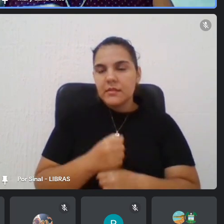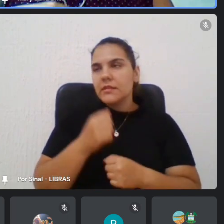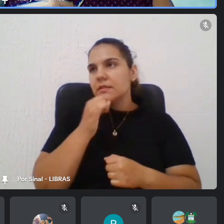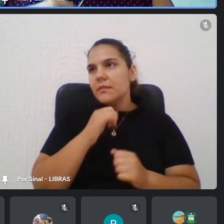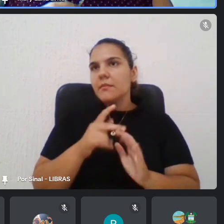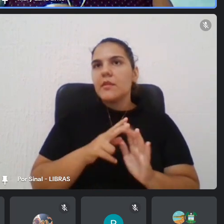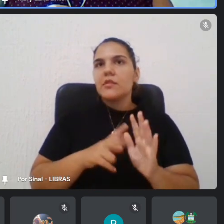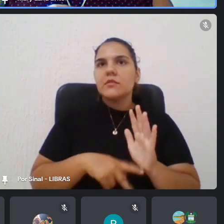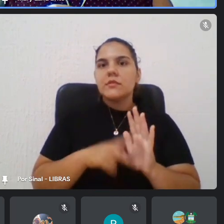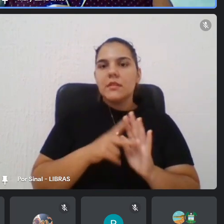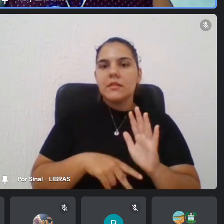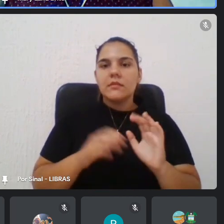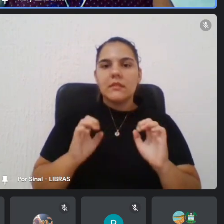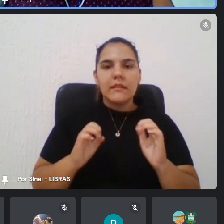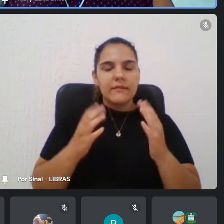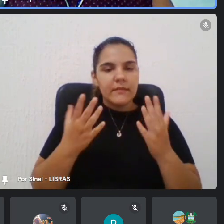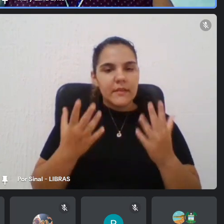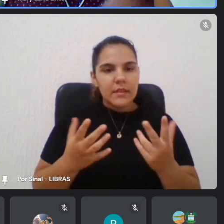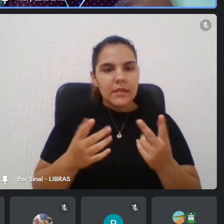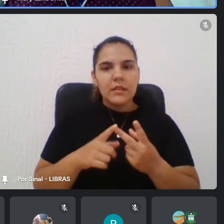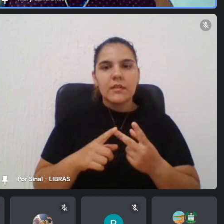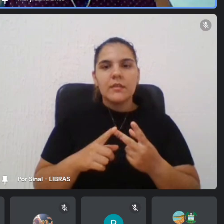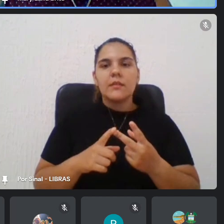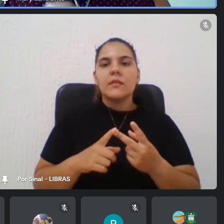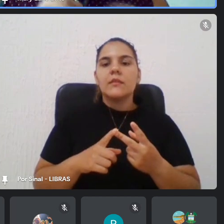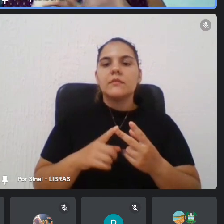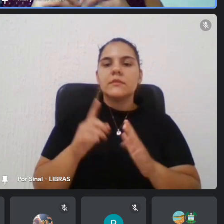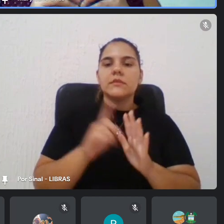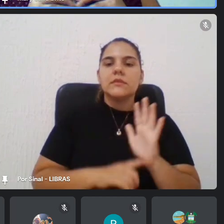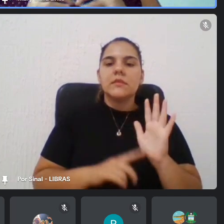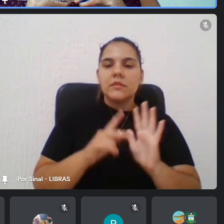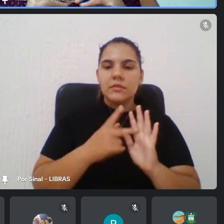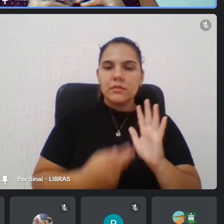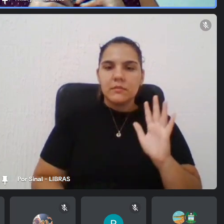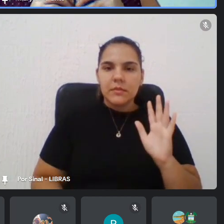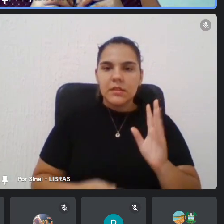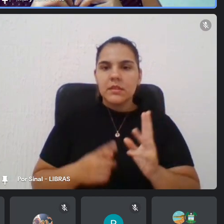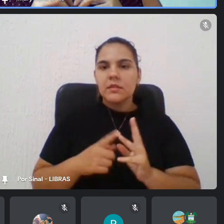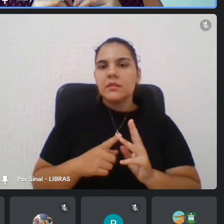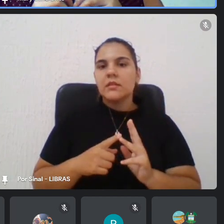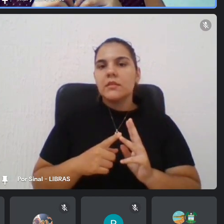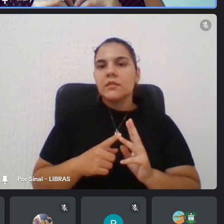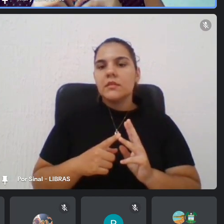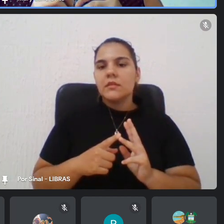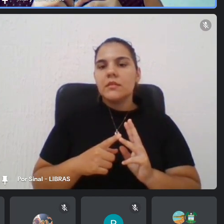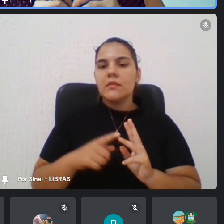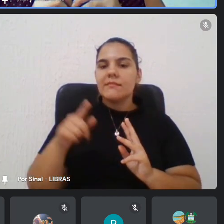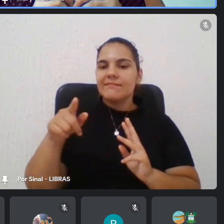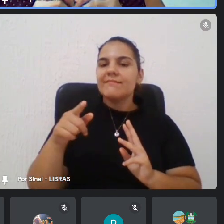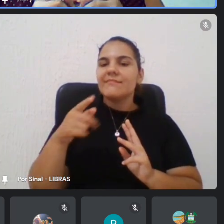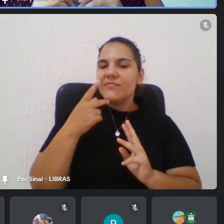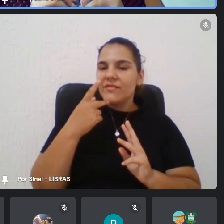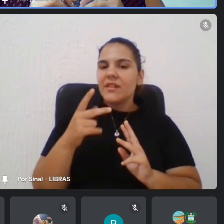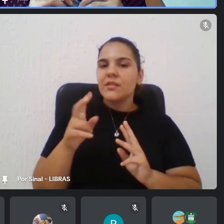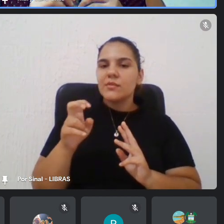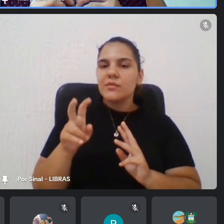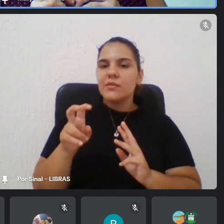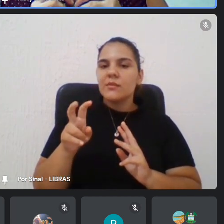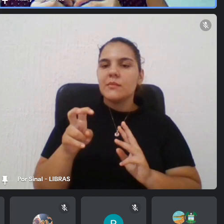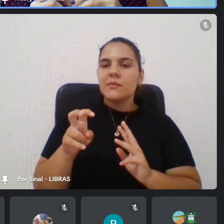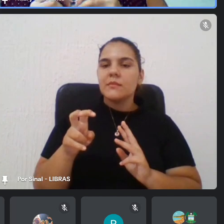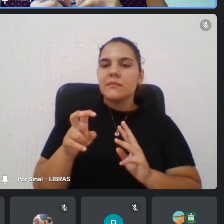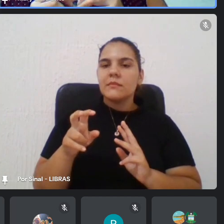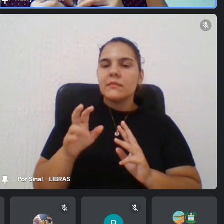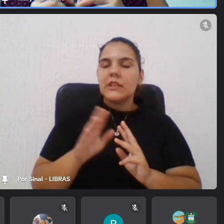de direitos humanos como memória, Romulo até colocou de ir nos albergues